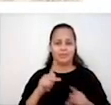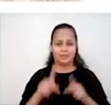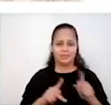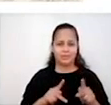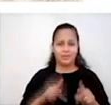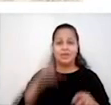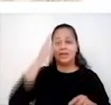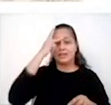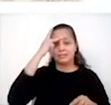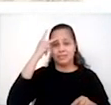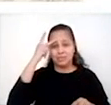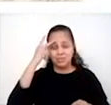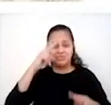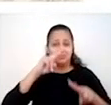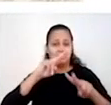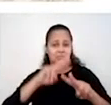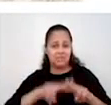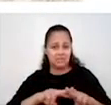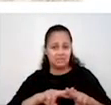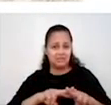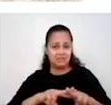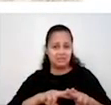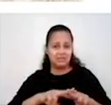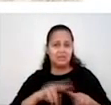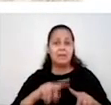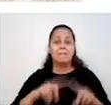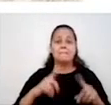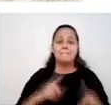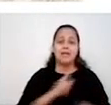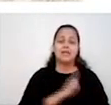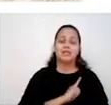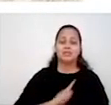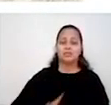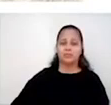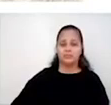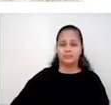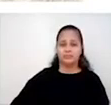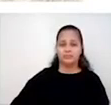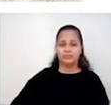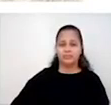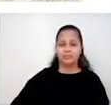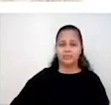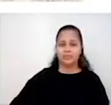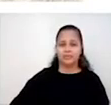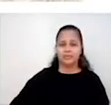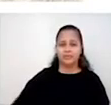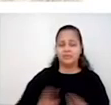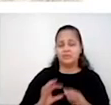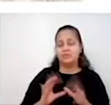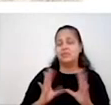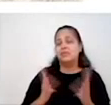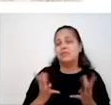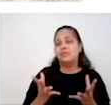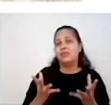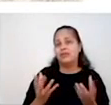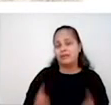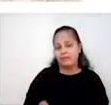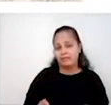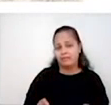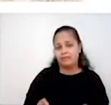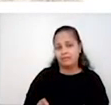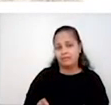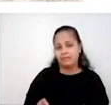Muitos revoltosos foram presos, mas o governo acabou cedendo às reivindicações